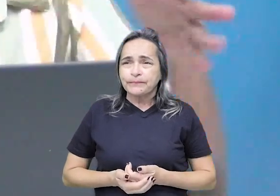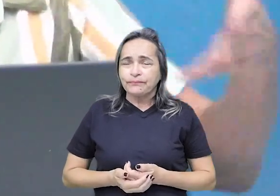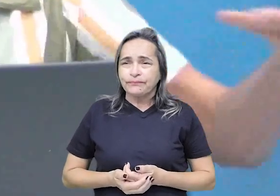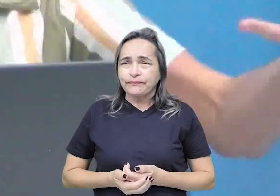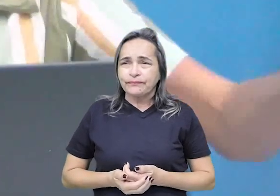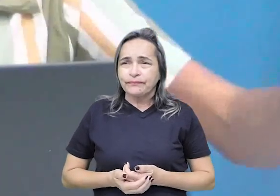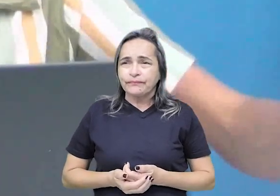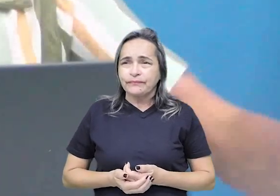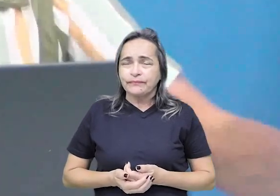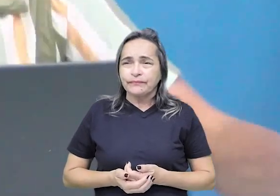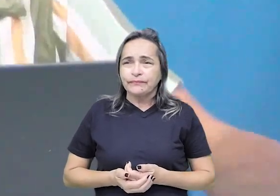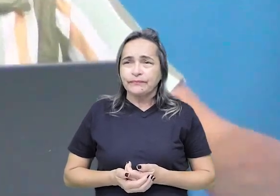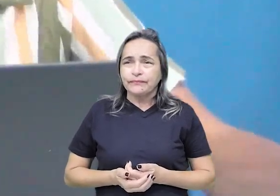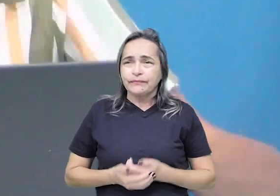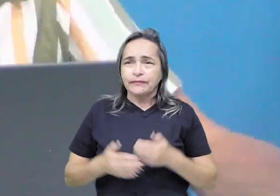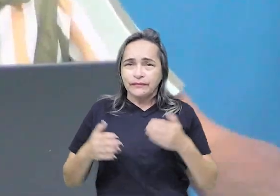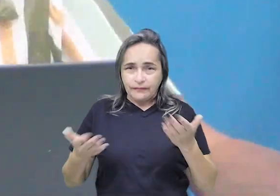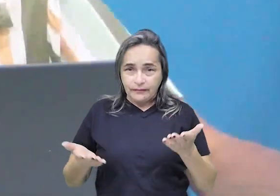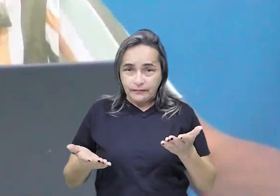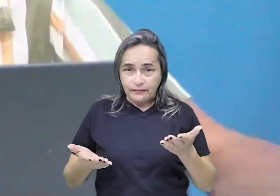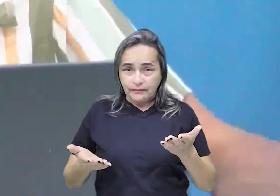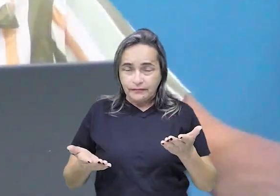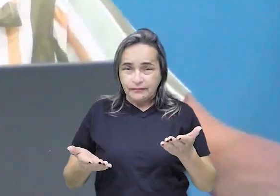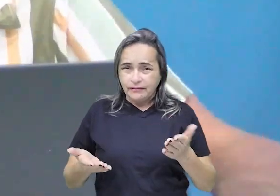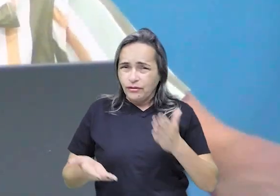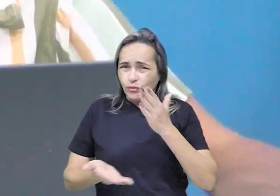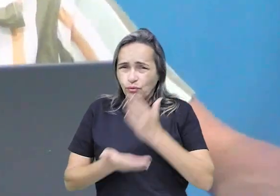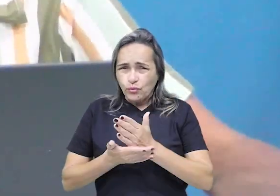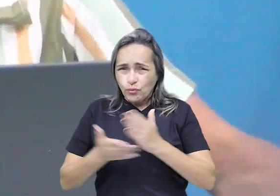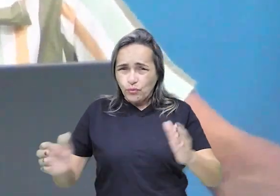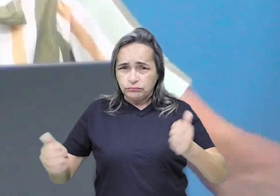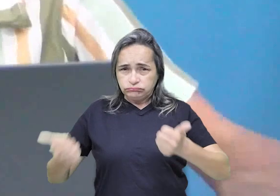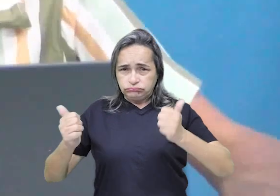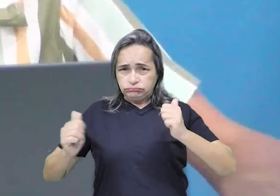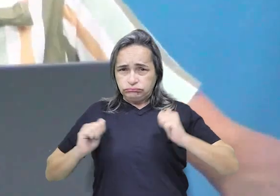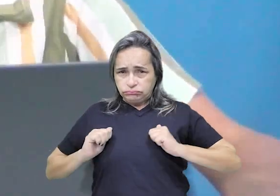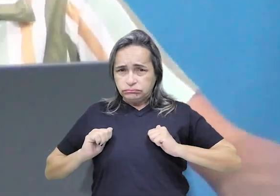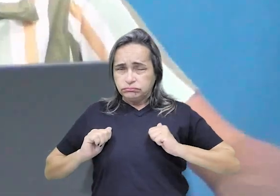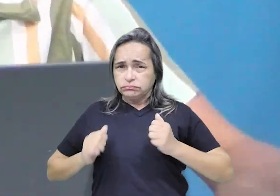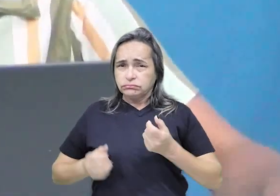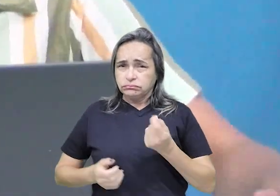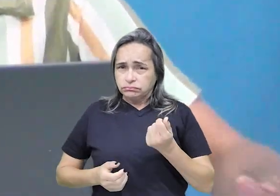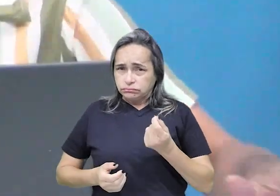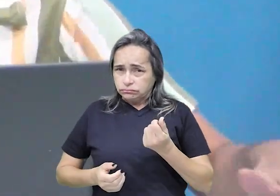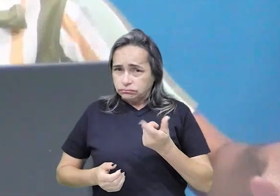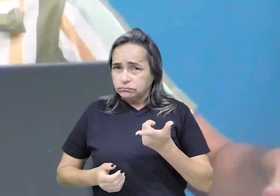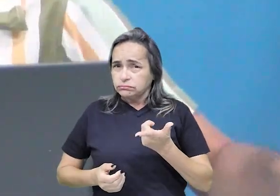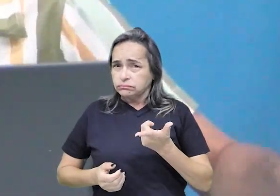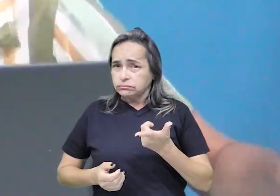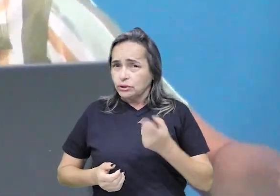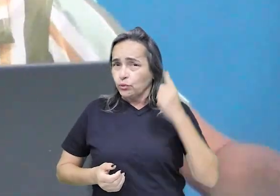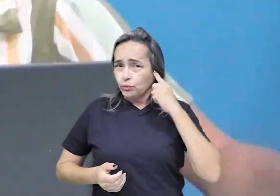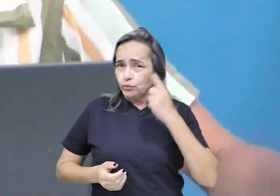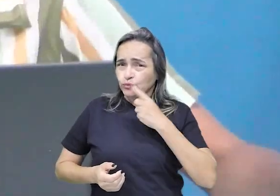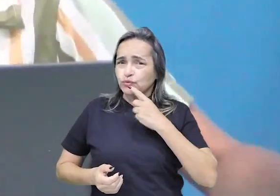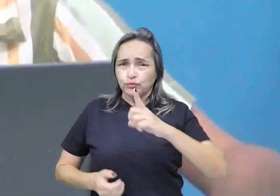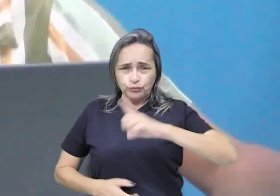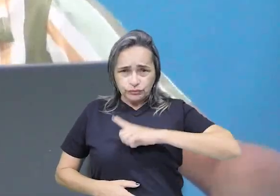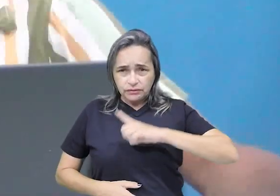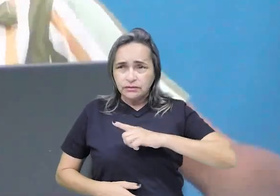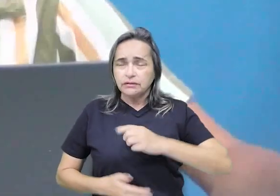no corte do benefício que a pessoa surda recebe. Então, eu quero te convidar, mas é um